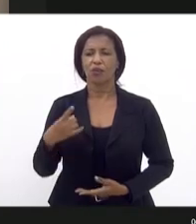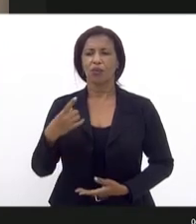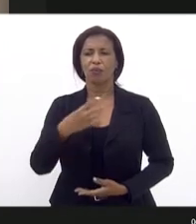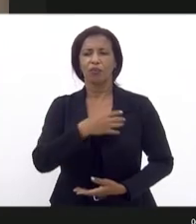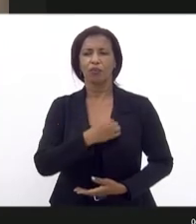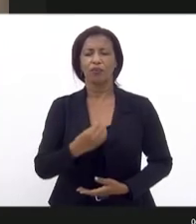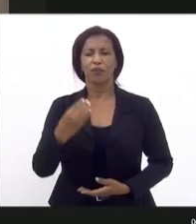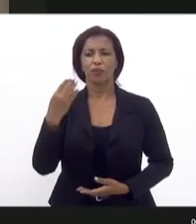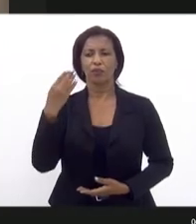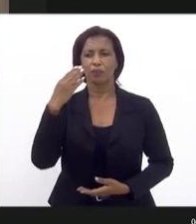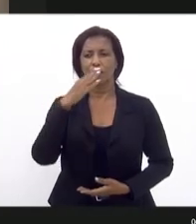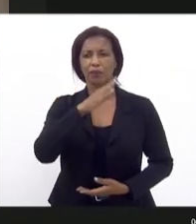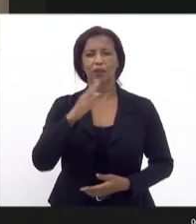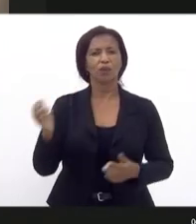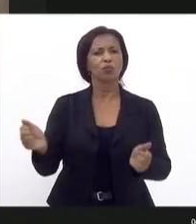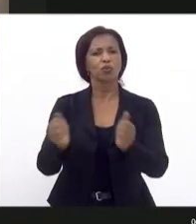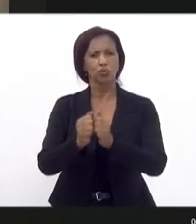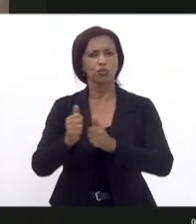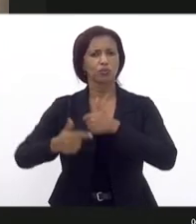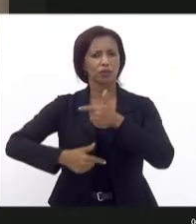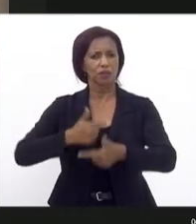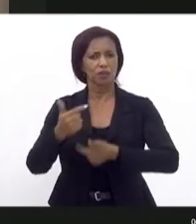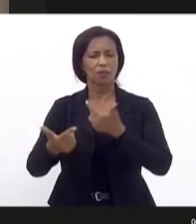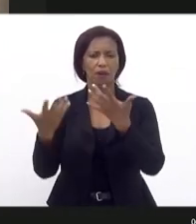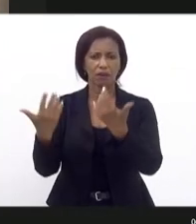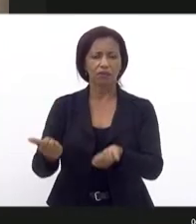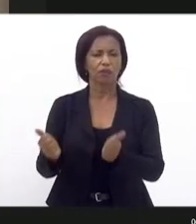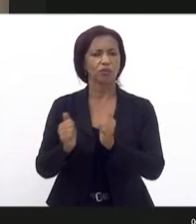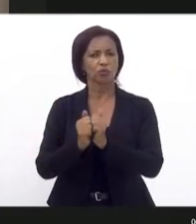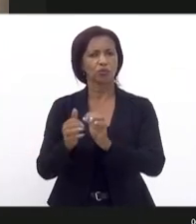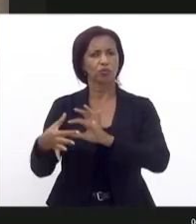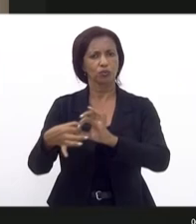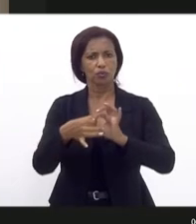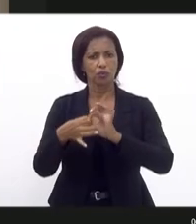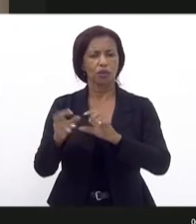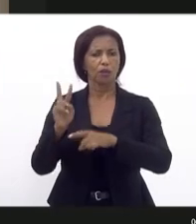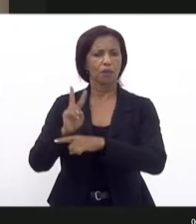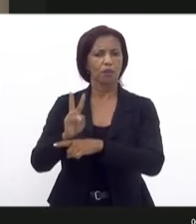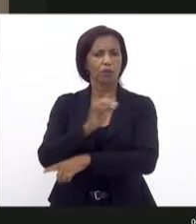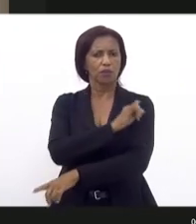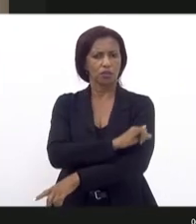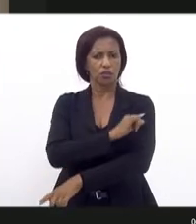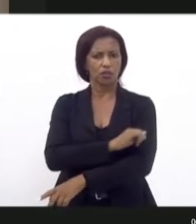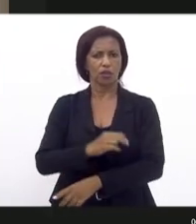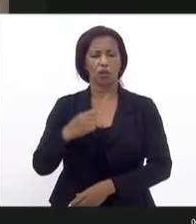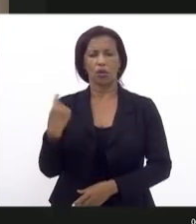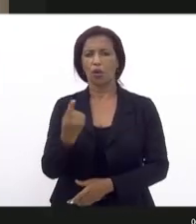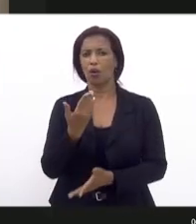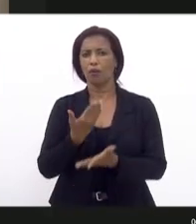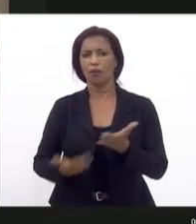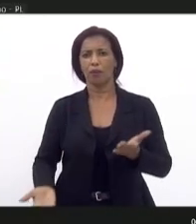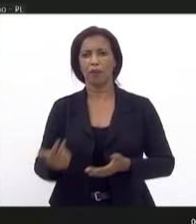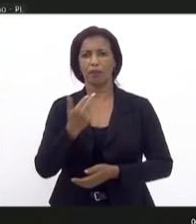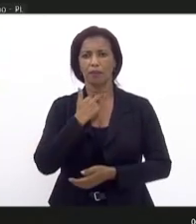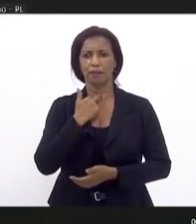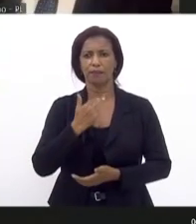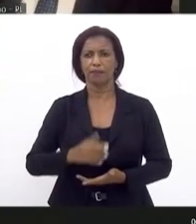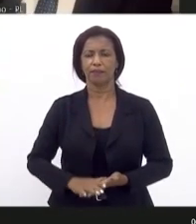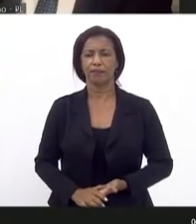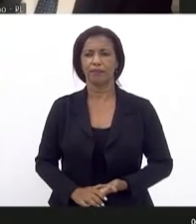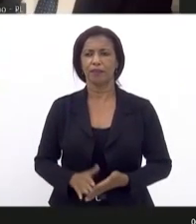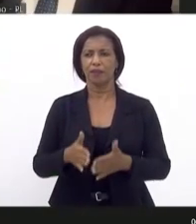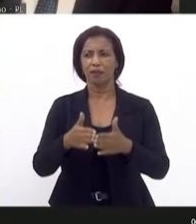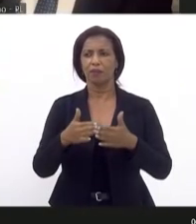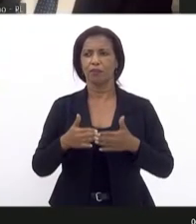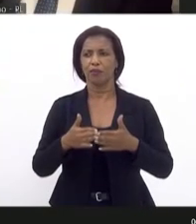Enfim, presidente, estamos juntos nessa luta. Vamos embora, vamos todos nos unir para defender o Rio. Essa hora vamos perder. Por